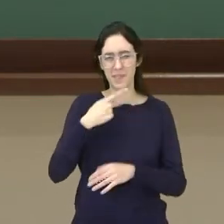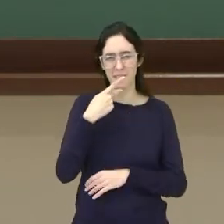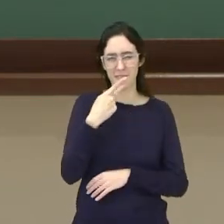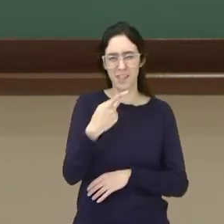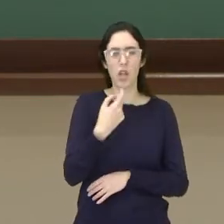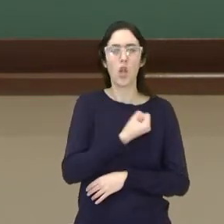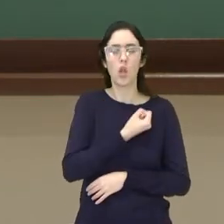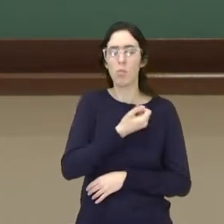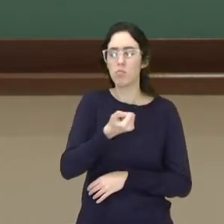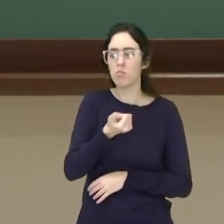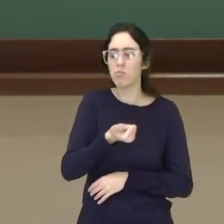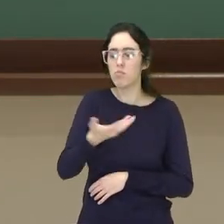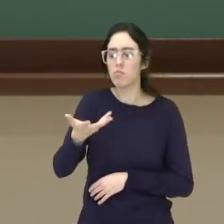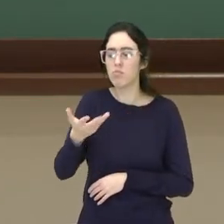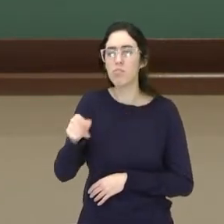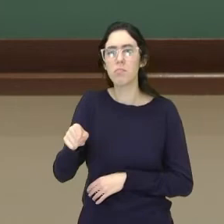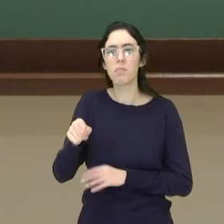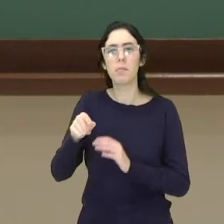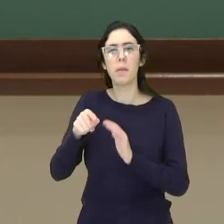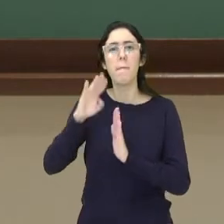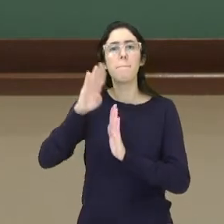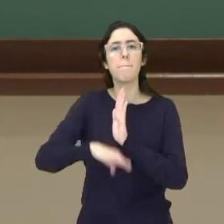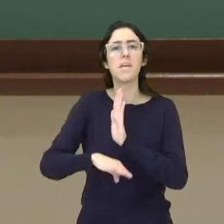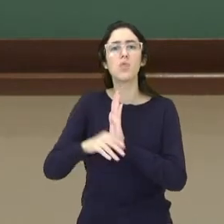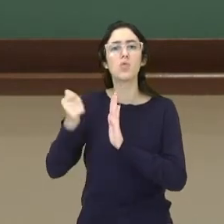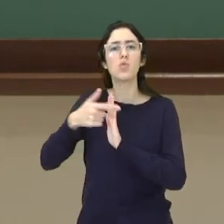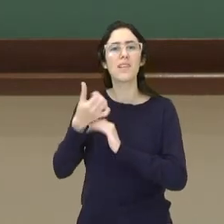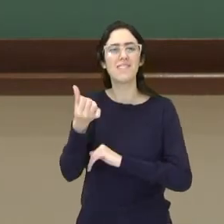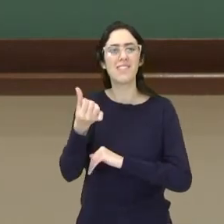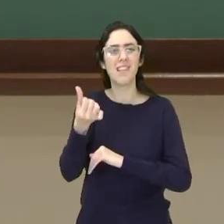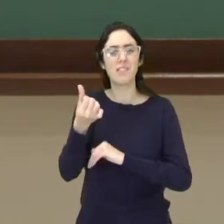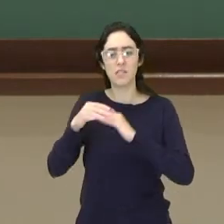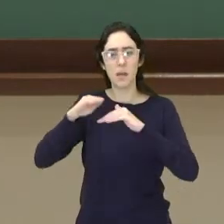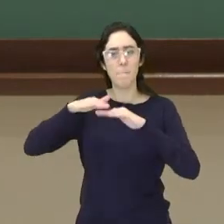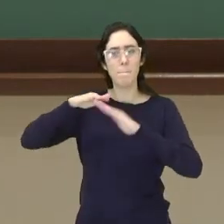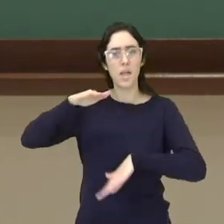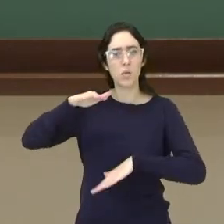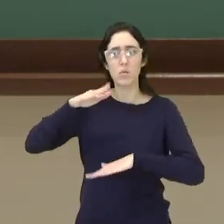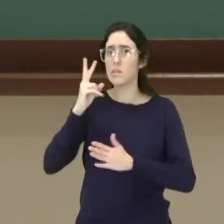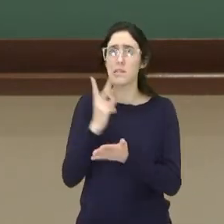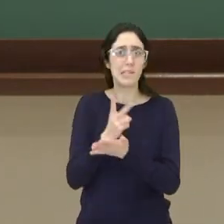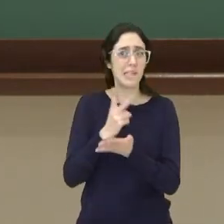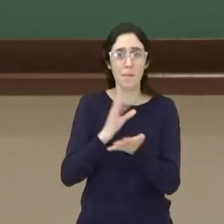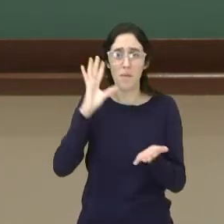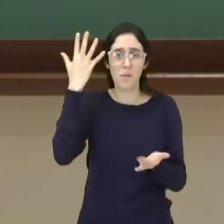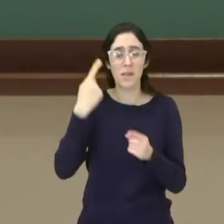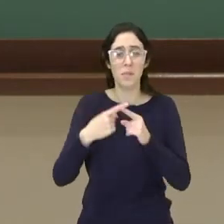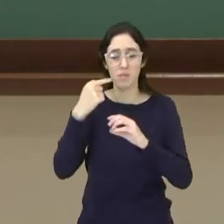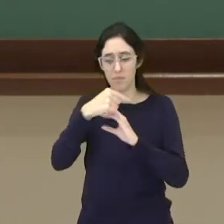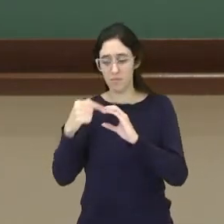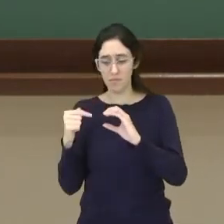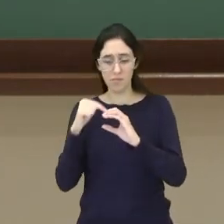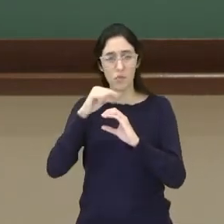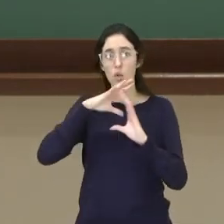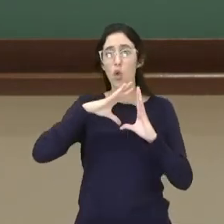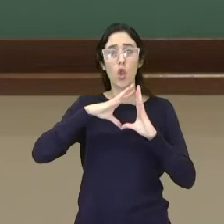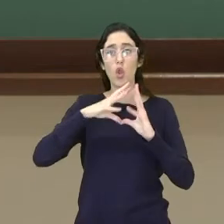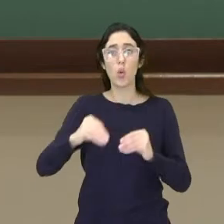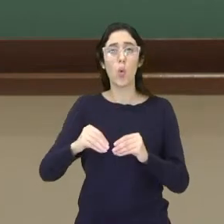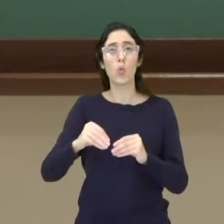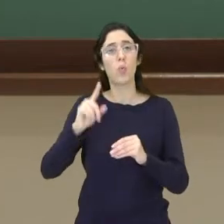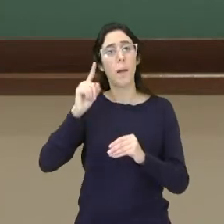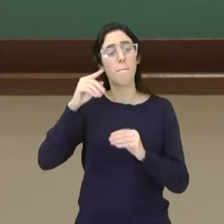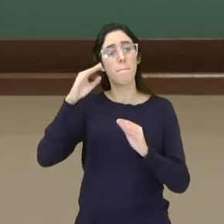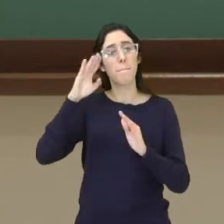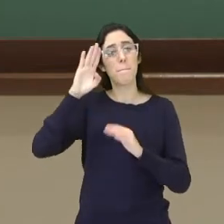um número menor do que 7 no dado. Sempre vai acontecer. Por quê? Porque todos os resultados do espaço amostral atendem ao que a gente